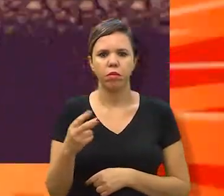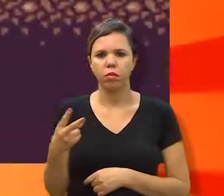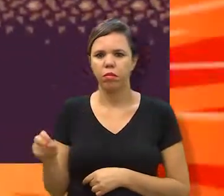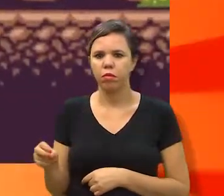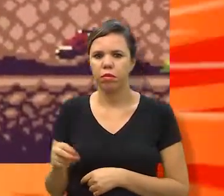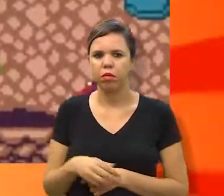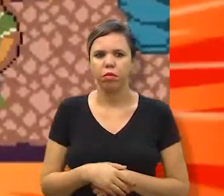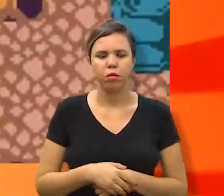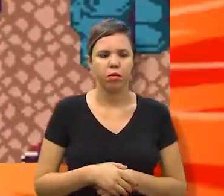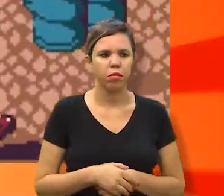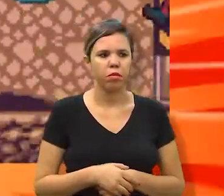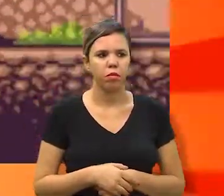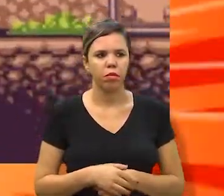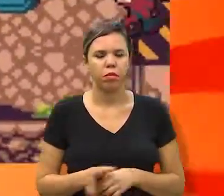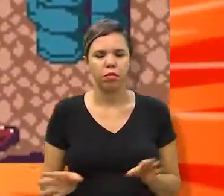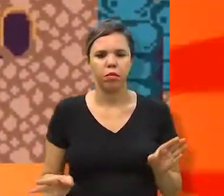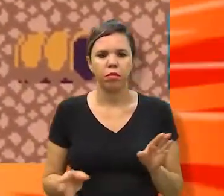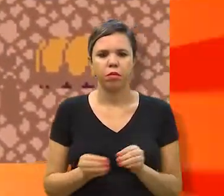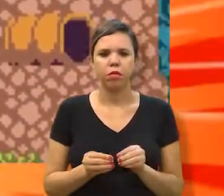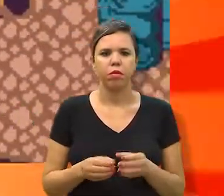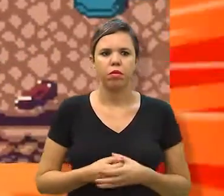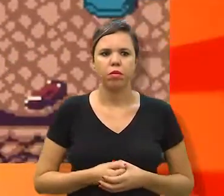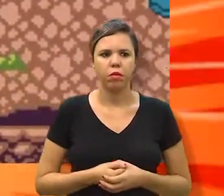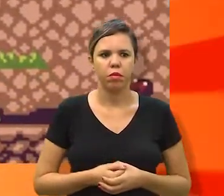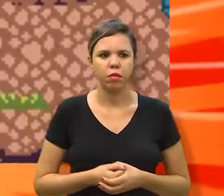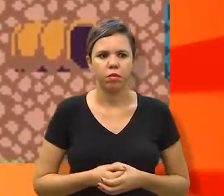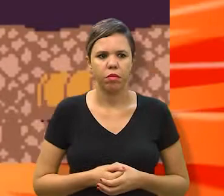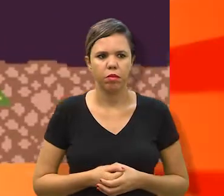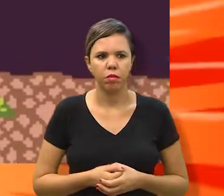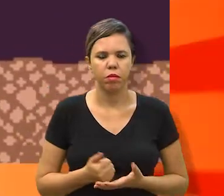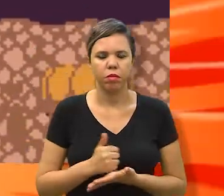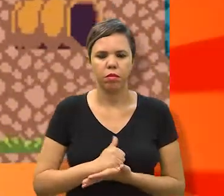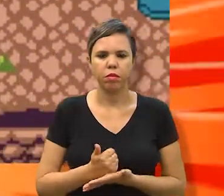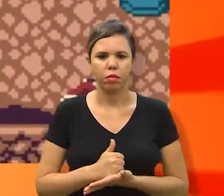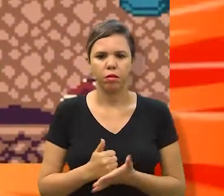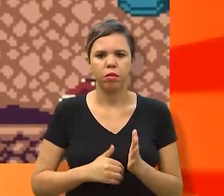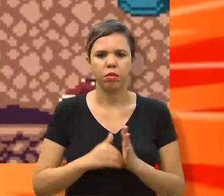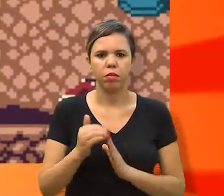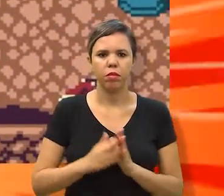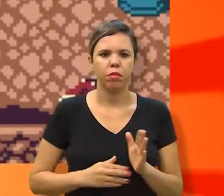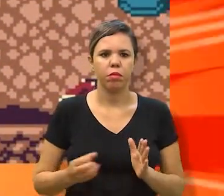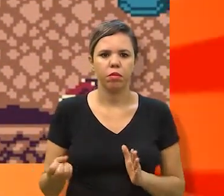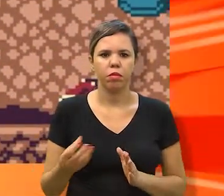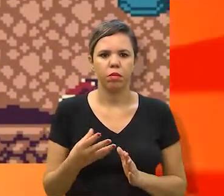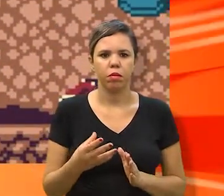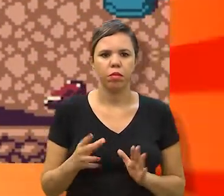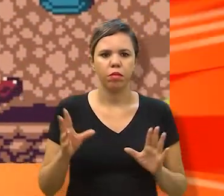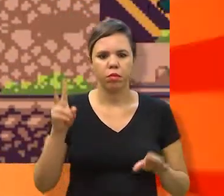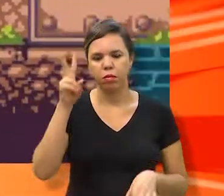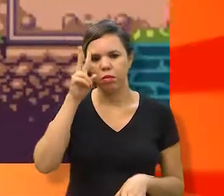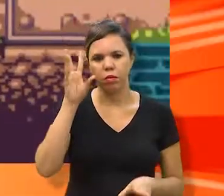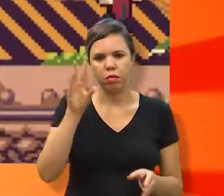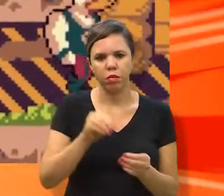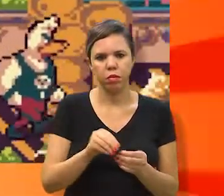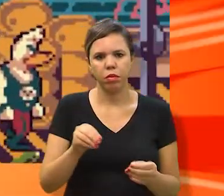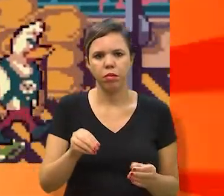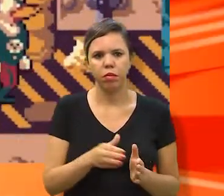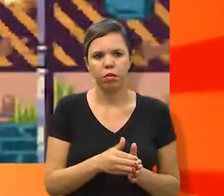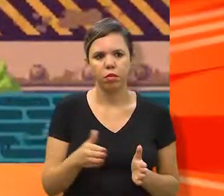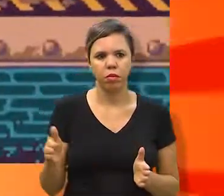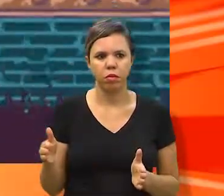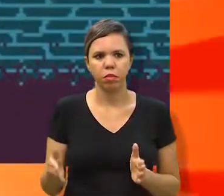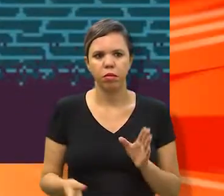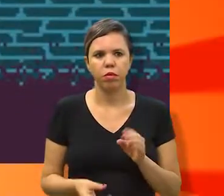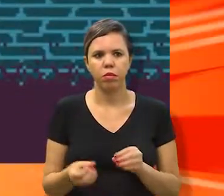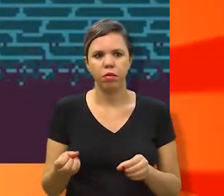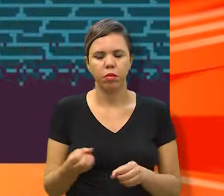2020, eu fechei uma demo do jogo, né, do Tinta Fresca, que tem toda a história, assim, da fase